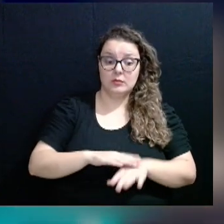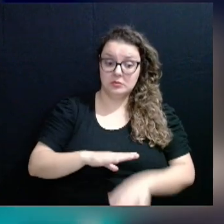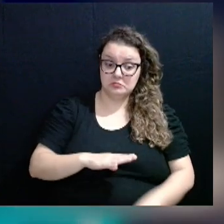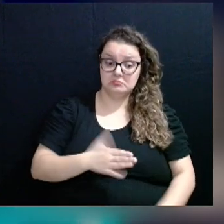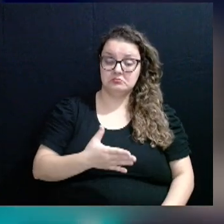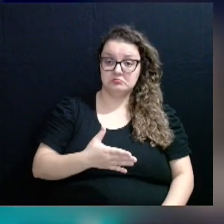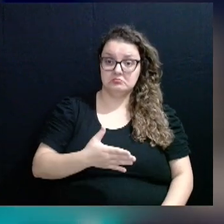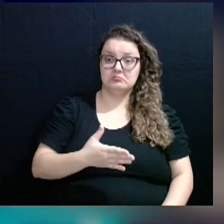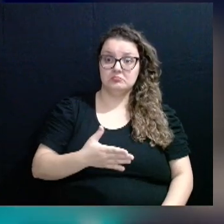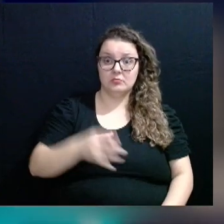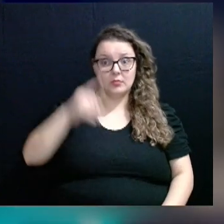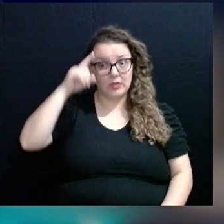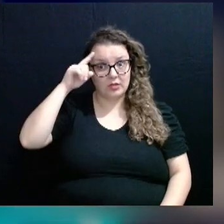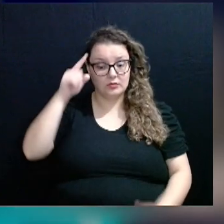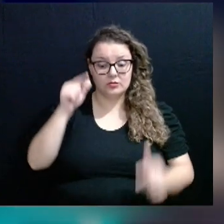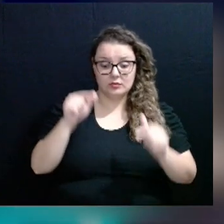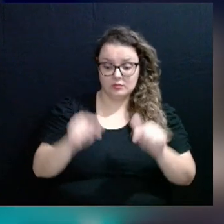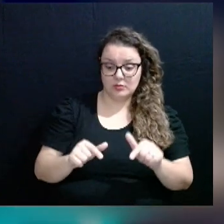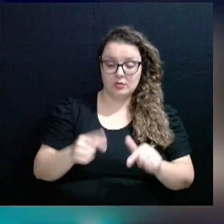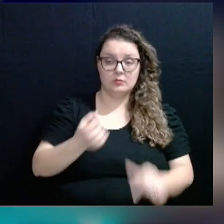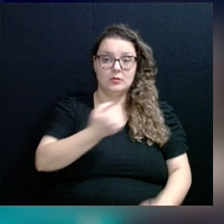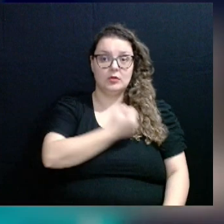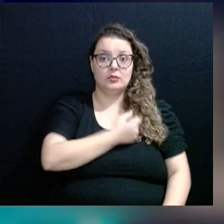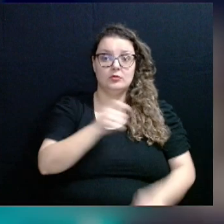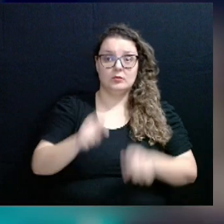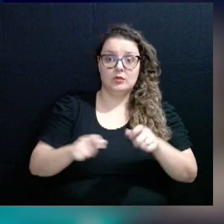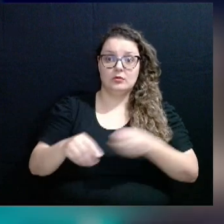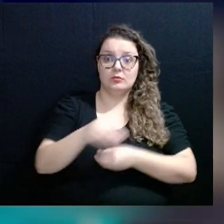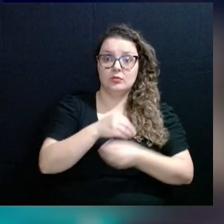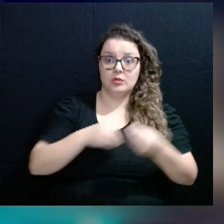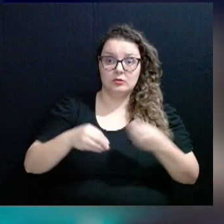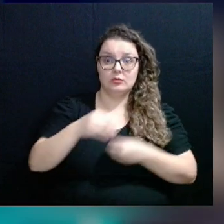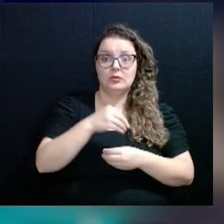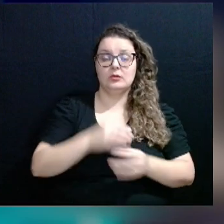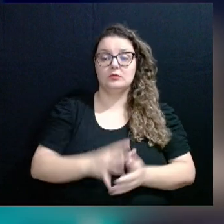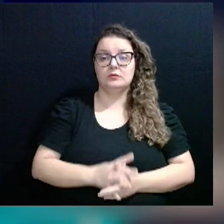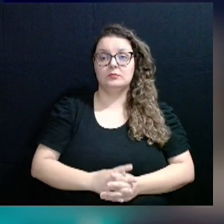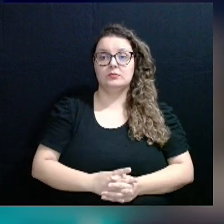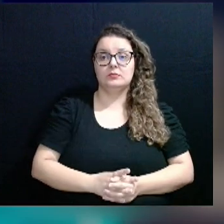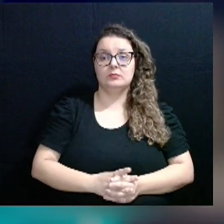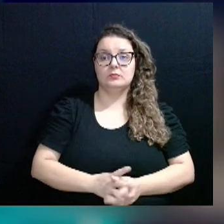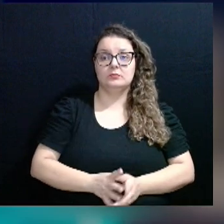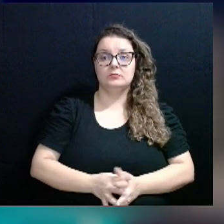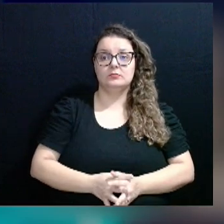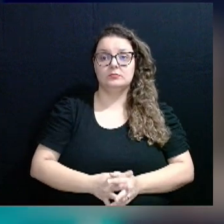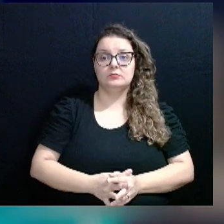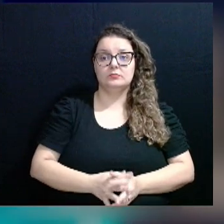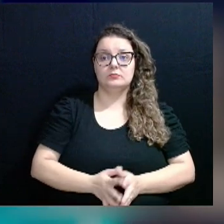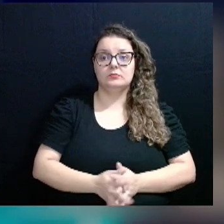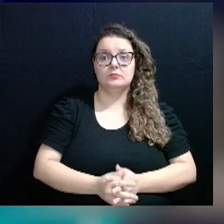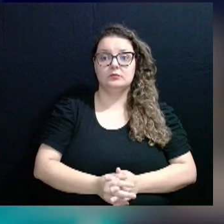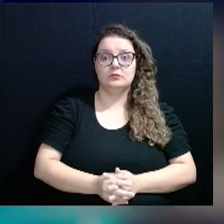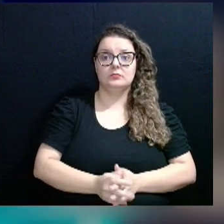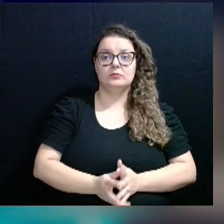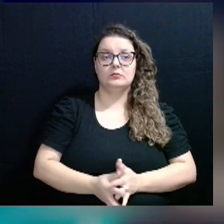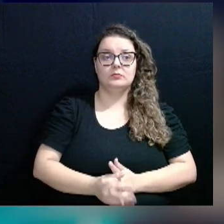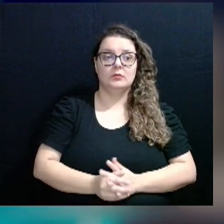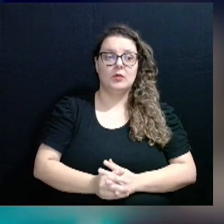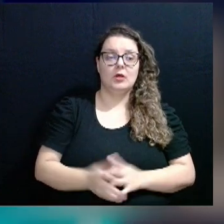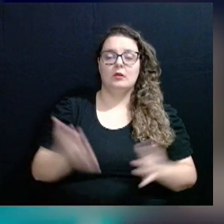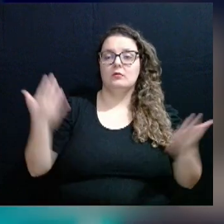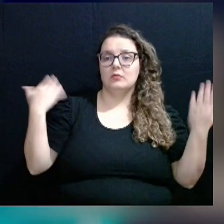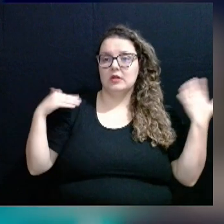pelo local, pelo número de pessoas envolvidas ali, né, passeando, fazendo